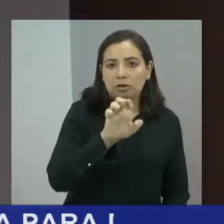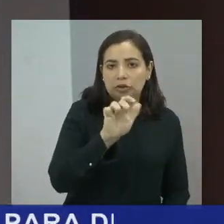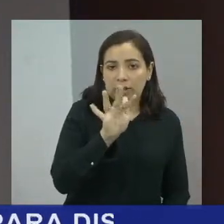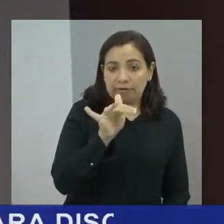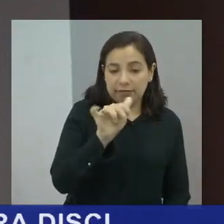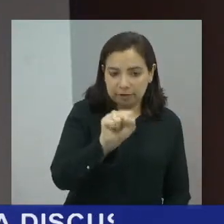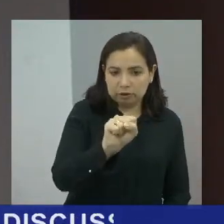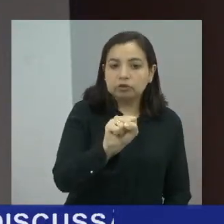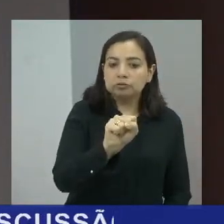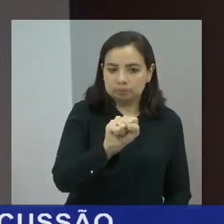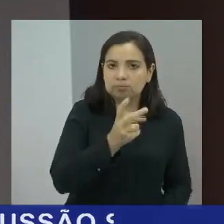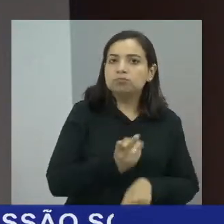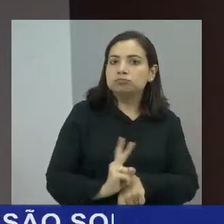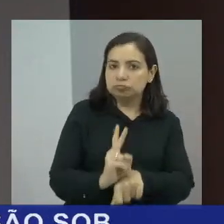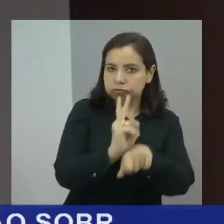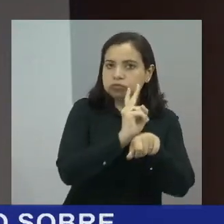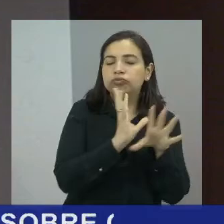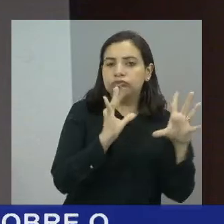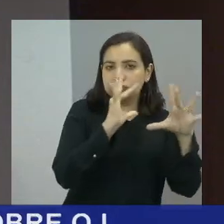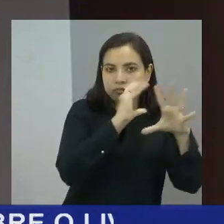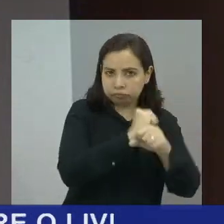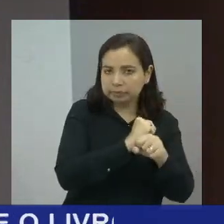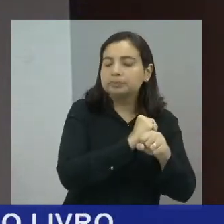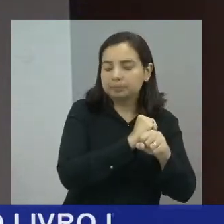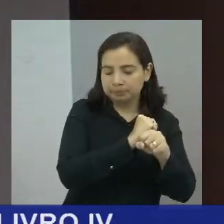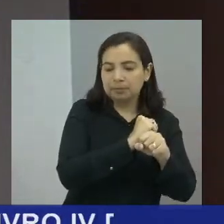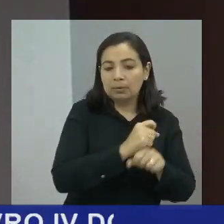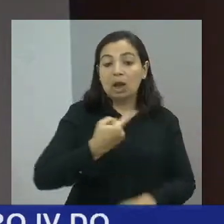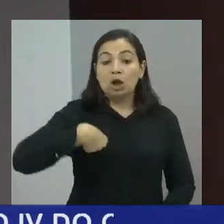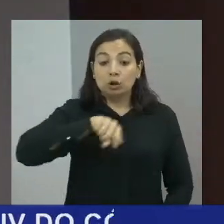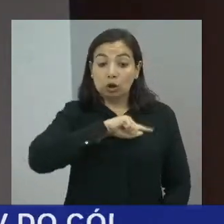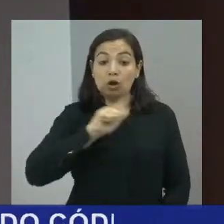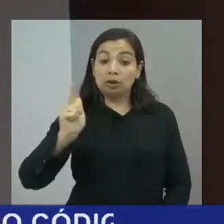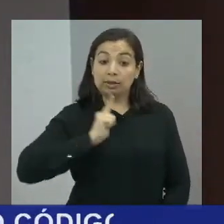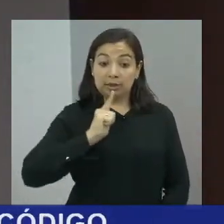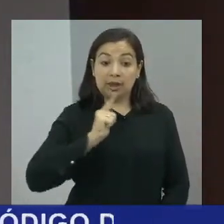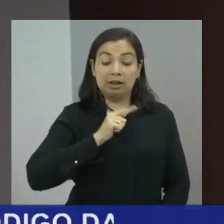pela AGFIS. E nós tivemos